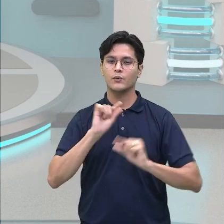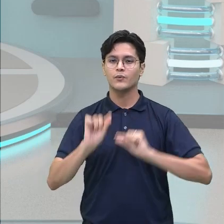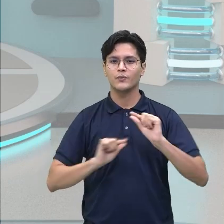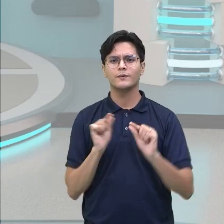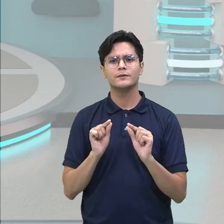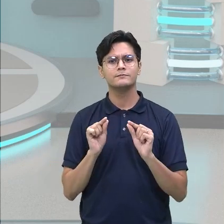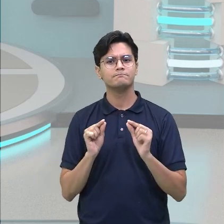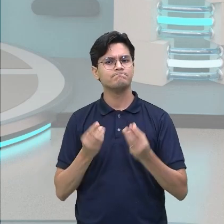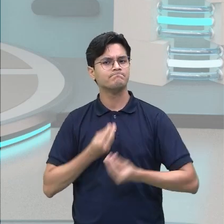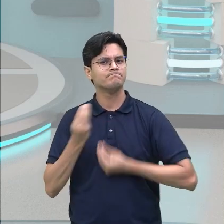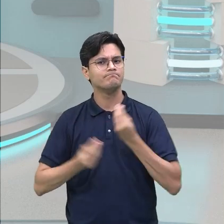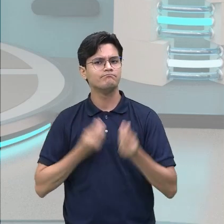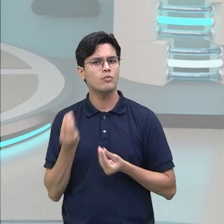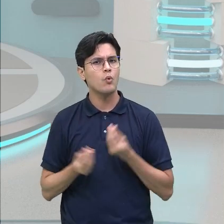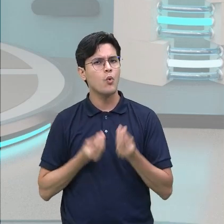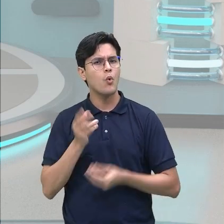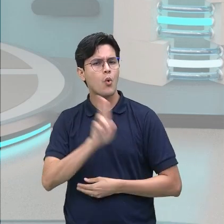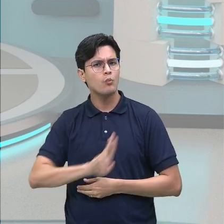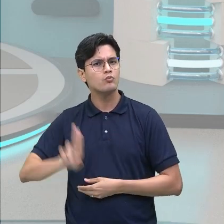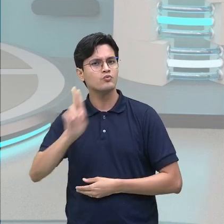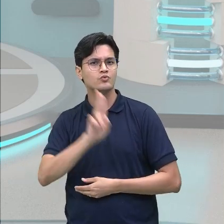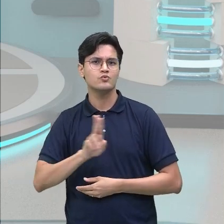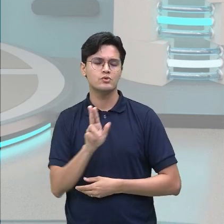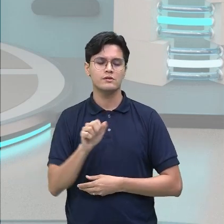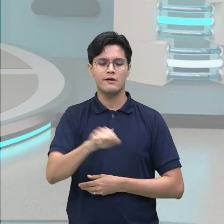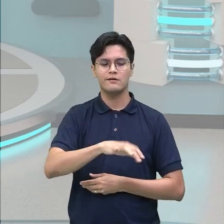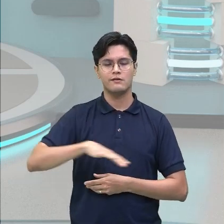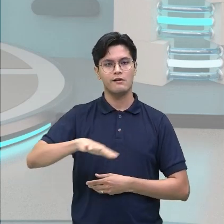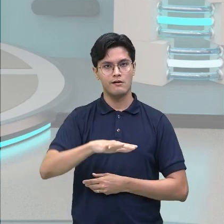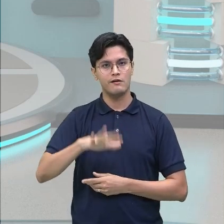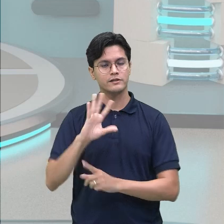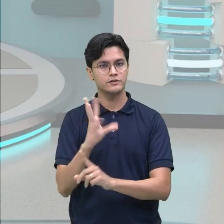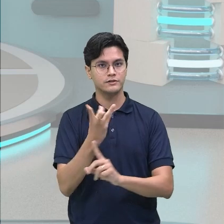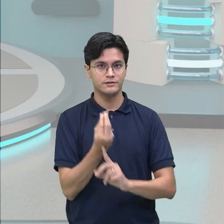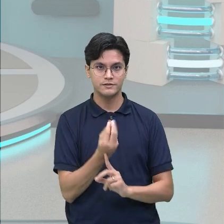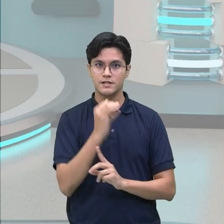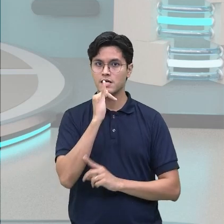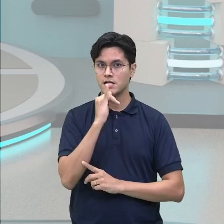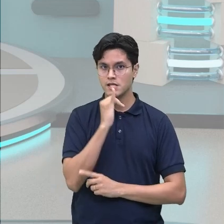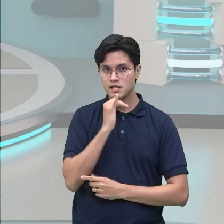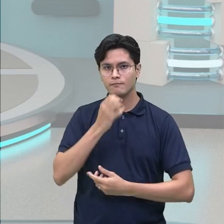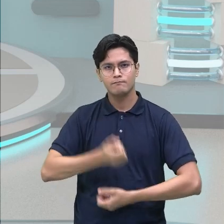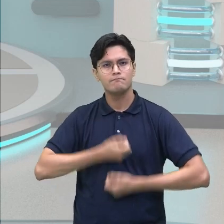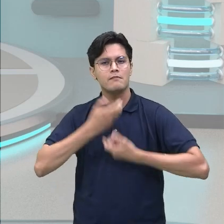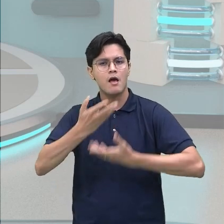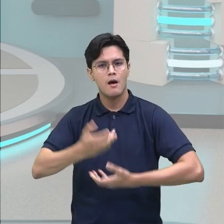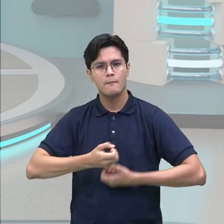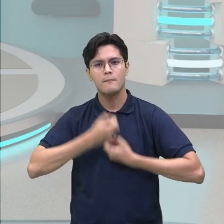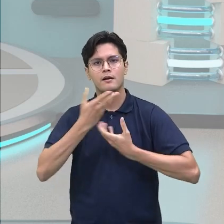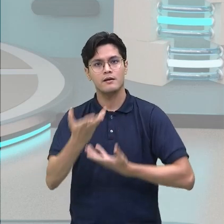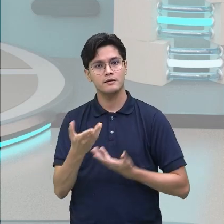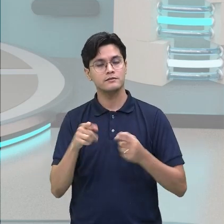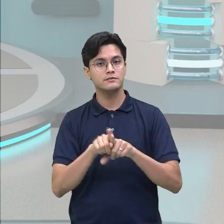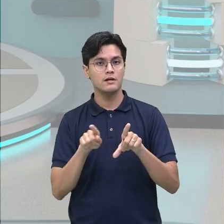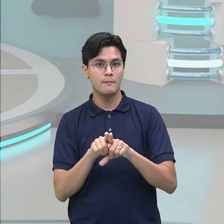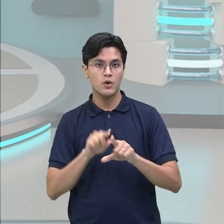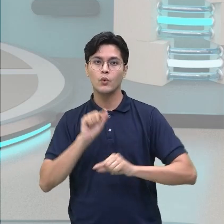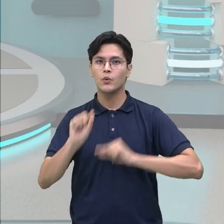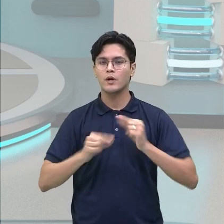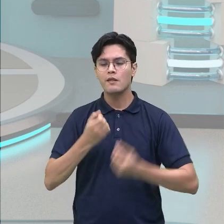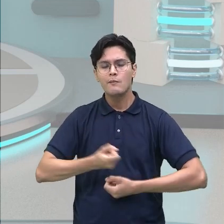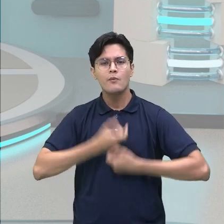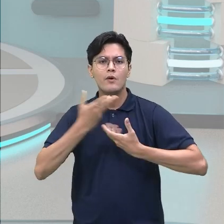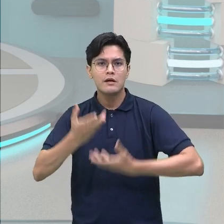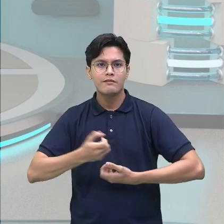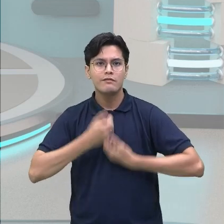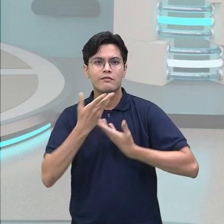que nós podemos utilizar isso na arte? Ora, a poesia fala, e através da poesia nós temos o